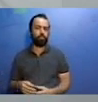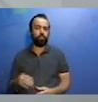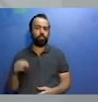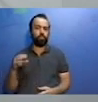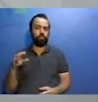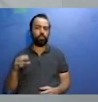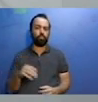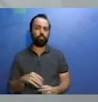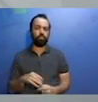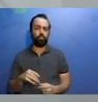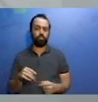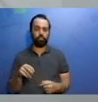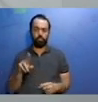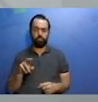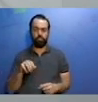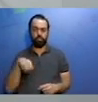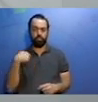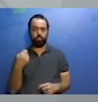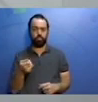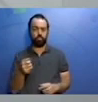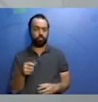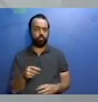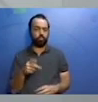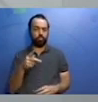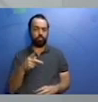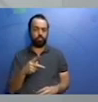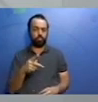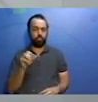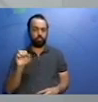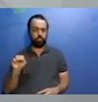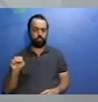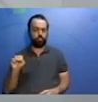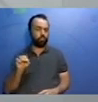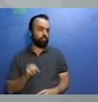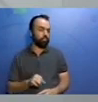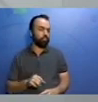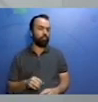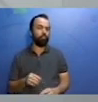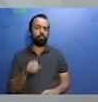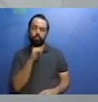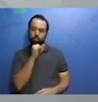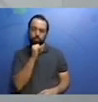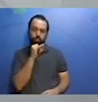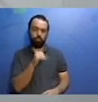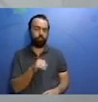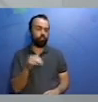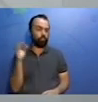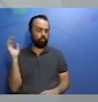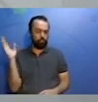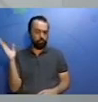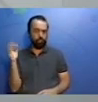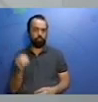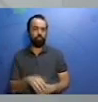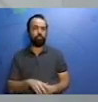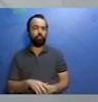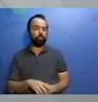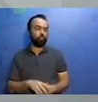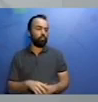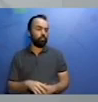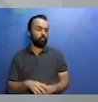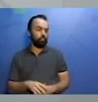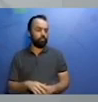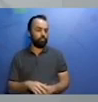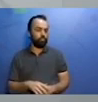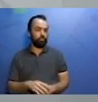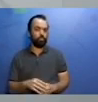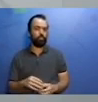de solidificação. Nós temos aqui um exemplo, a separação da parafina, que é um dos resíduos do petróleo. Então,